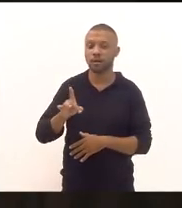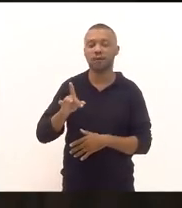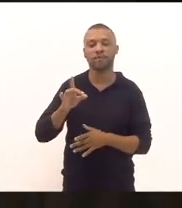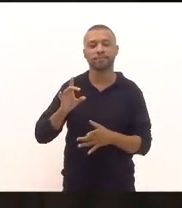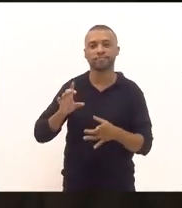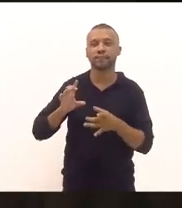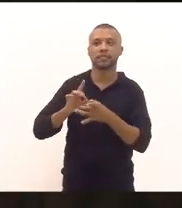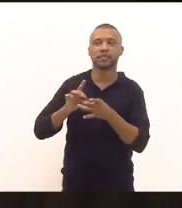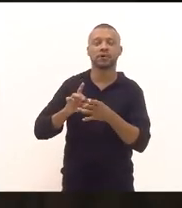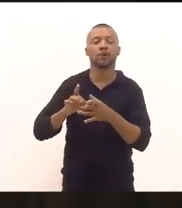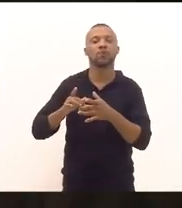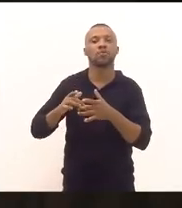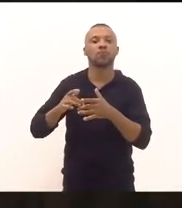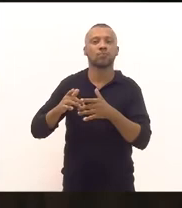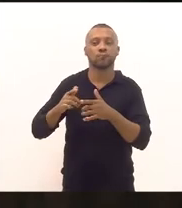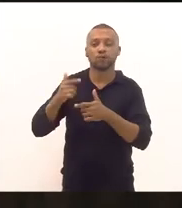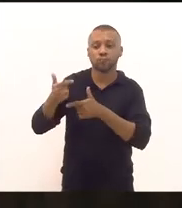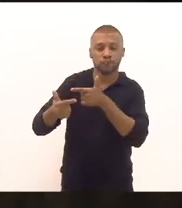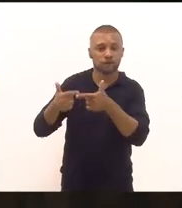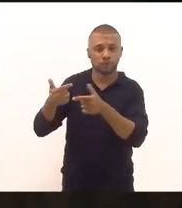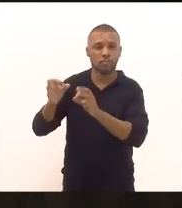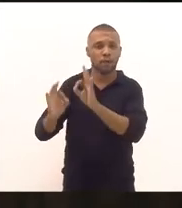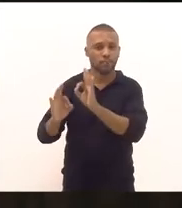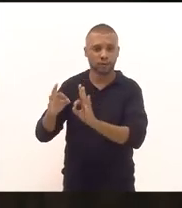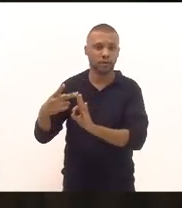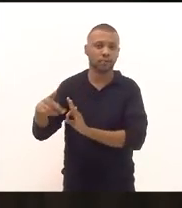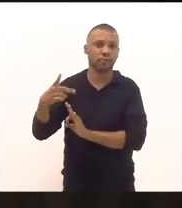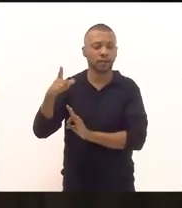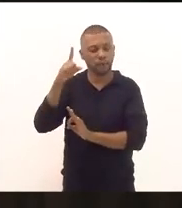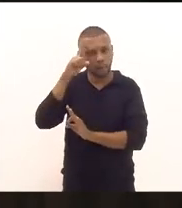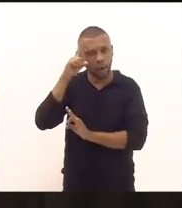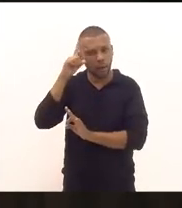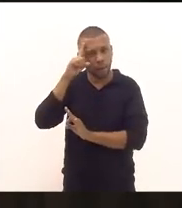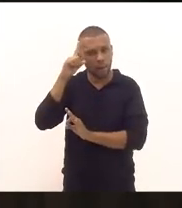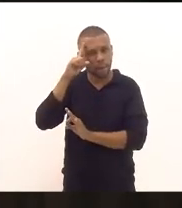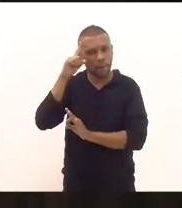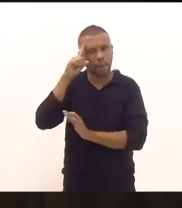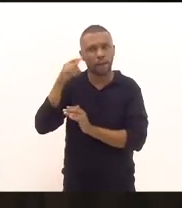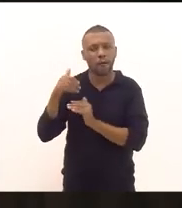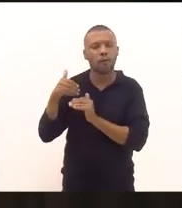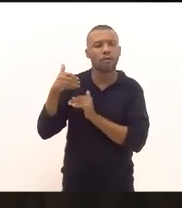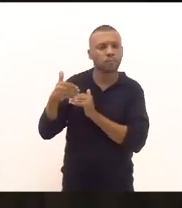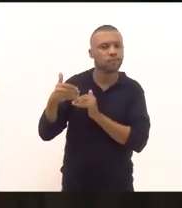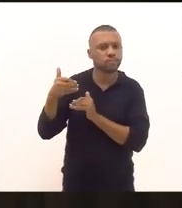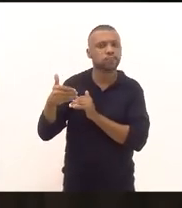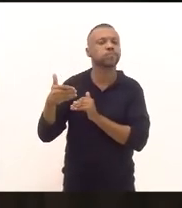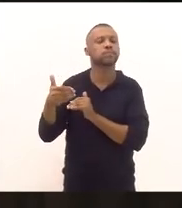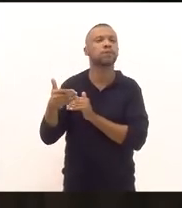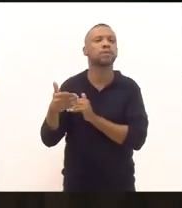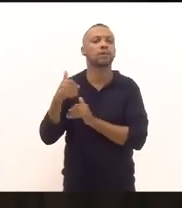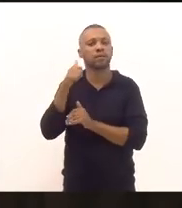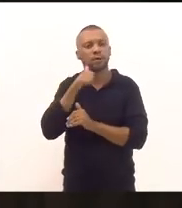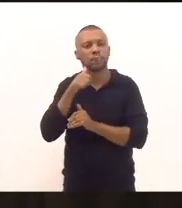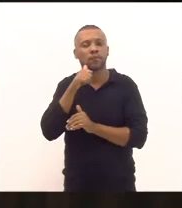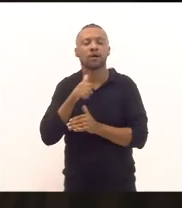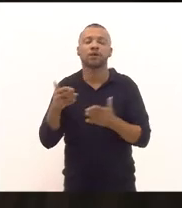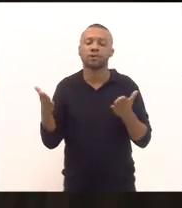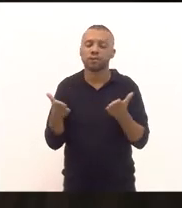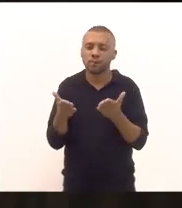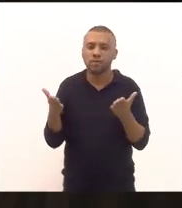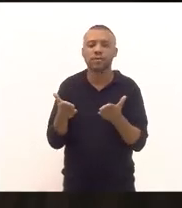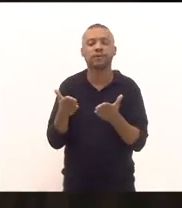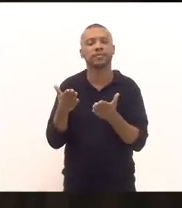do ângulo de grilo né mas E aí no seu cotidiano enquanto uma mulher que hoje tá frente